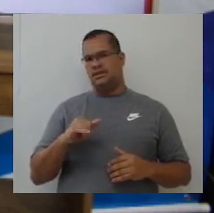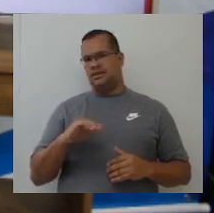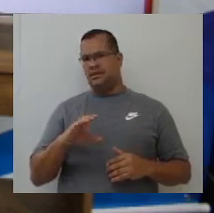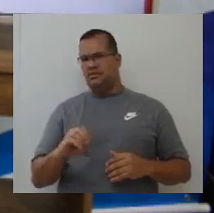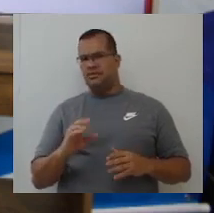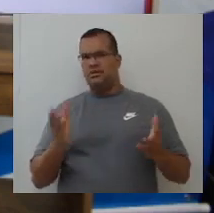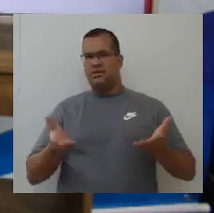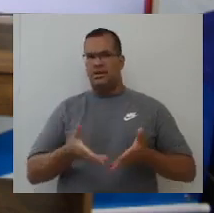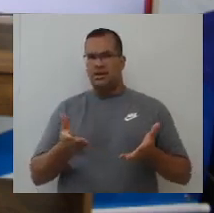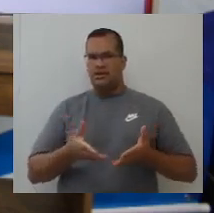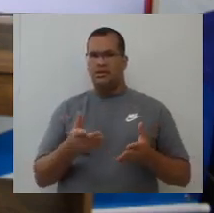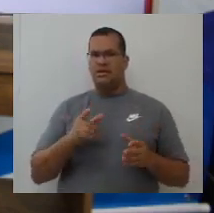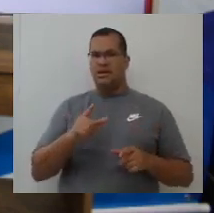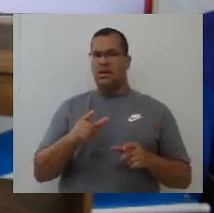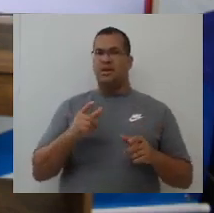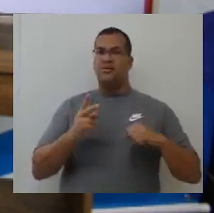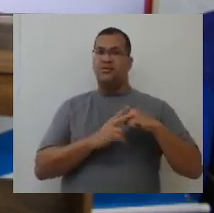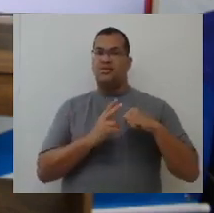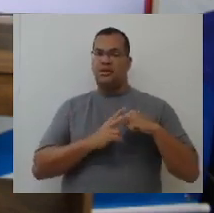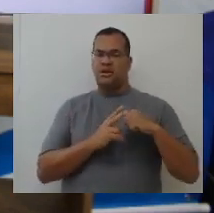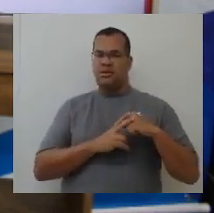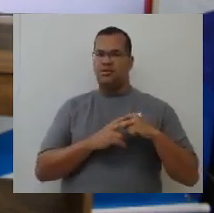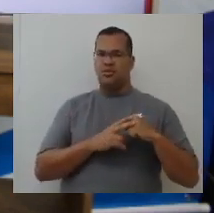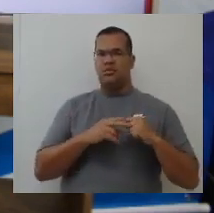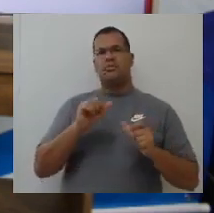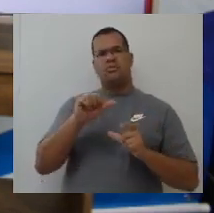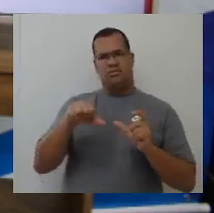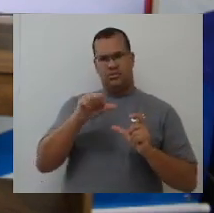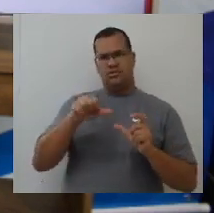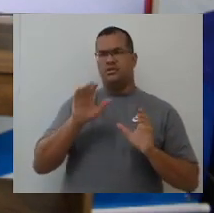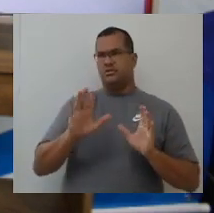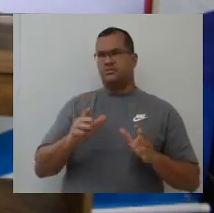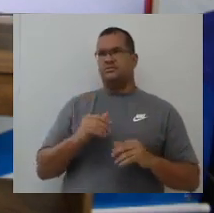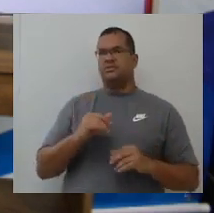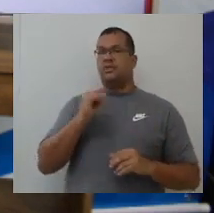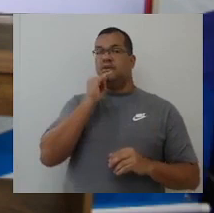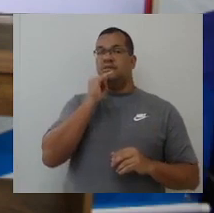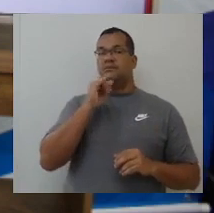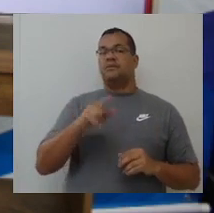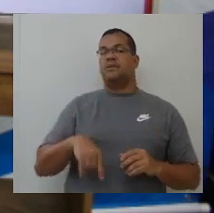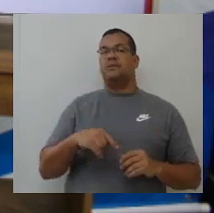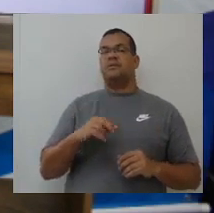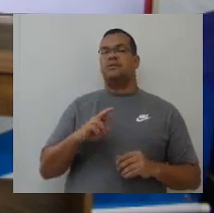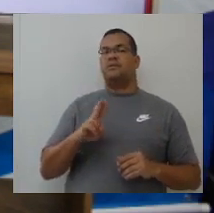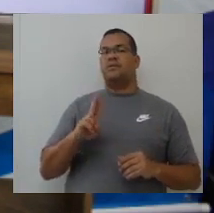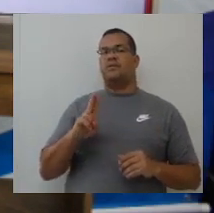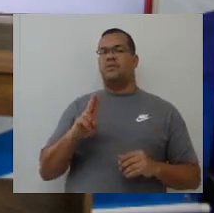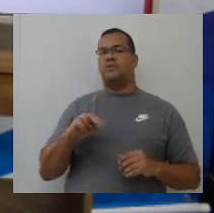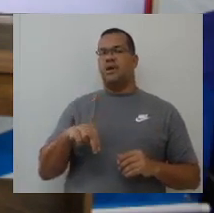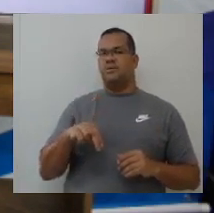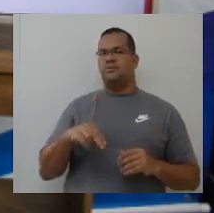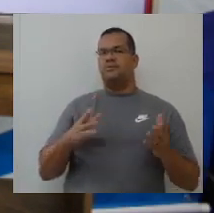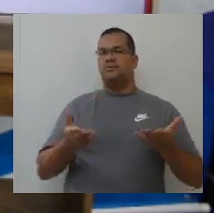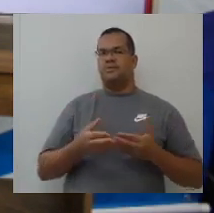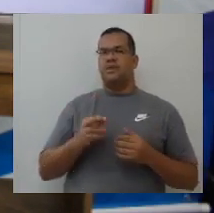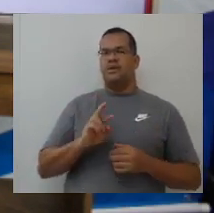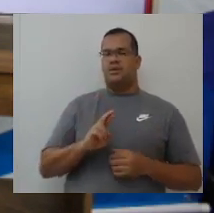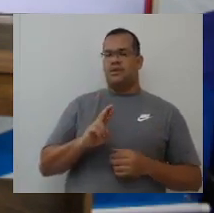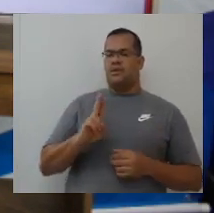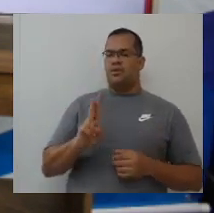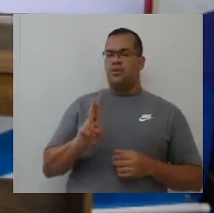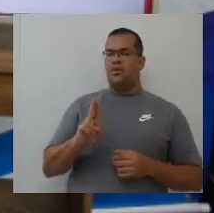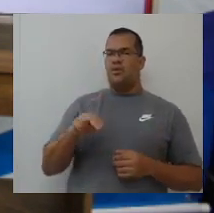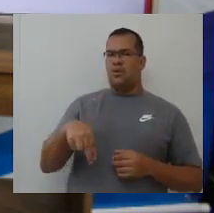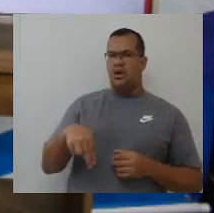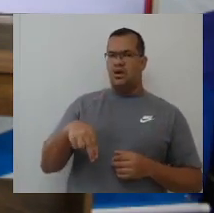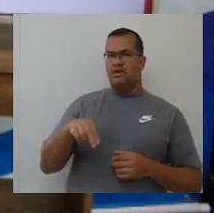um verbo conjugado, Rafael? Ó, se eu digo run sem o to na frente dele, run deixa de ser correr e passa a ser corro